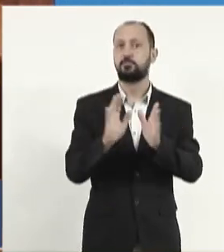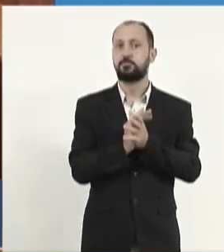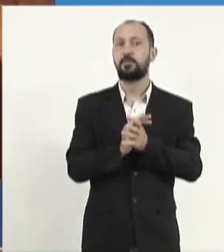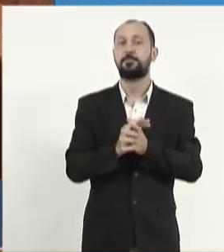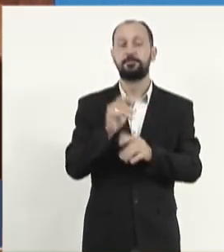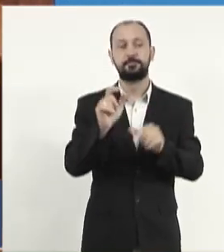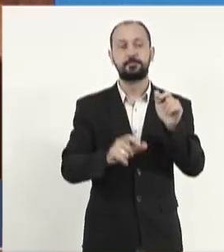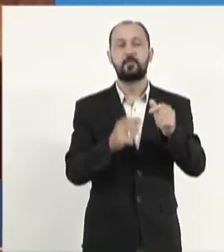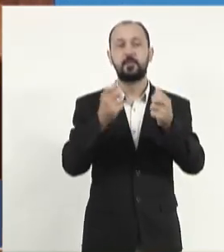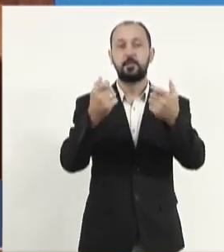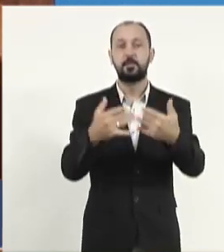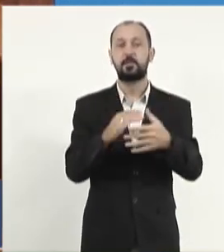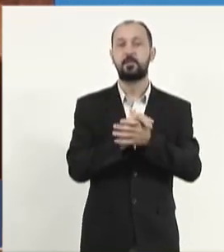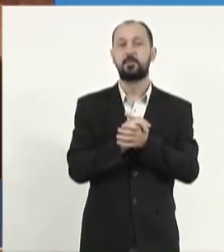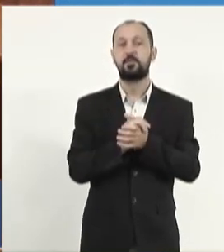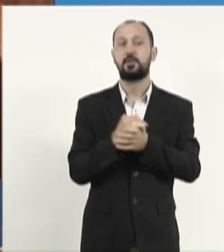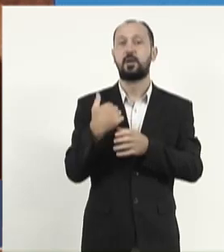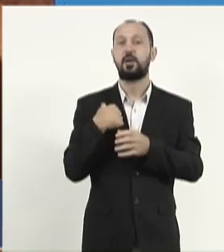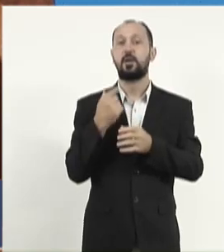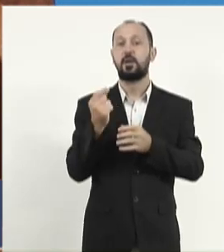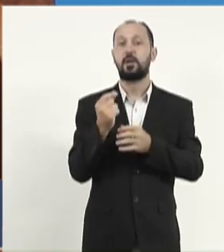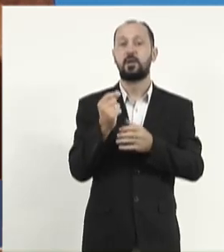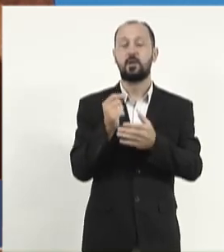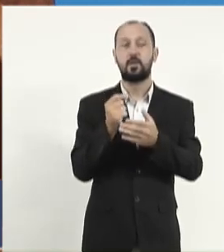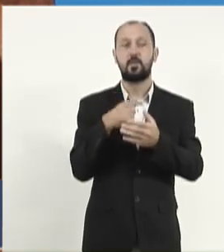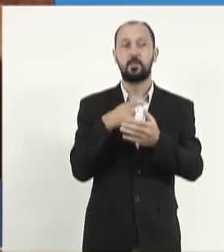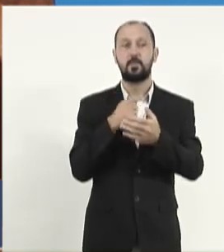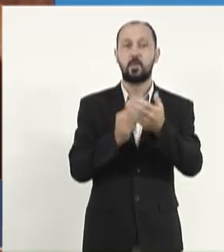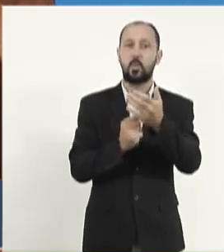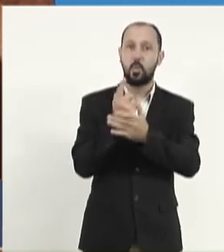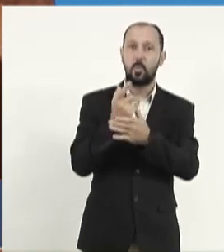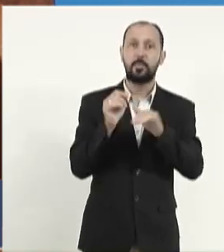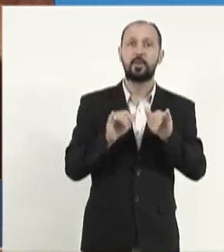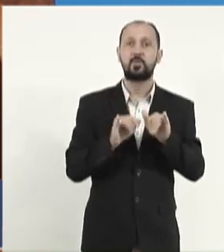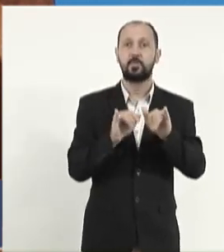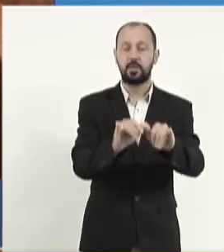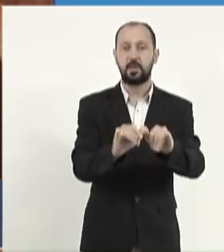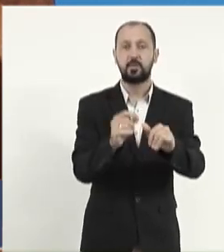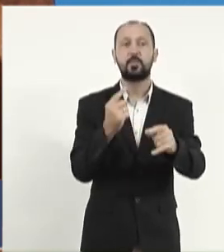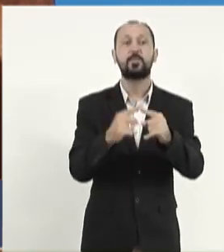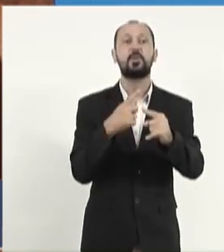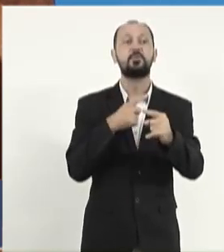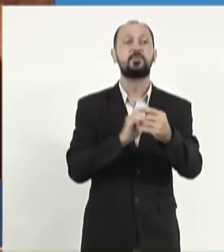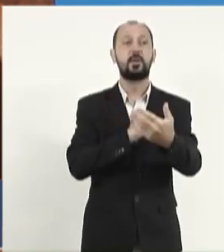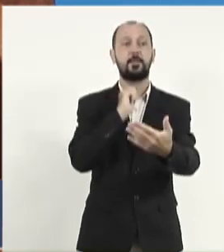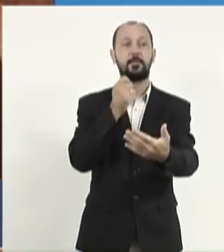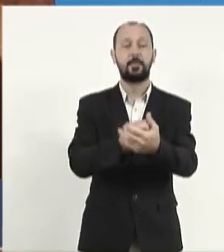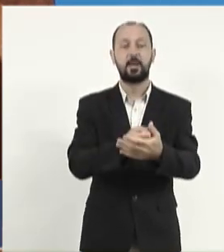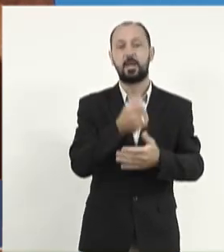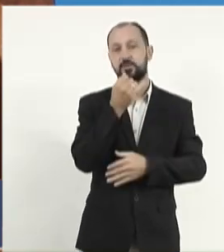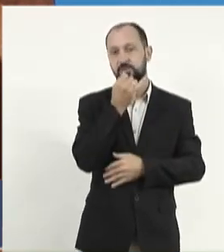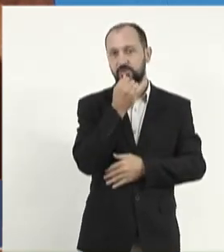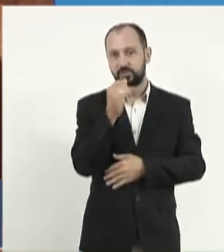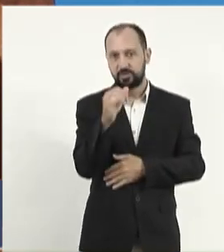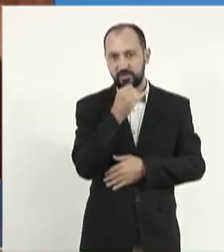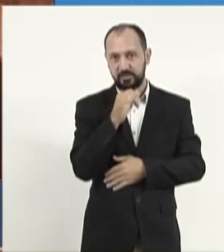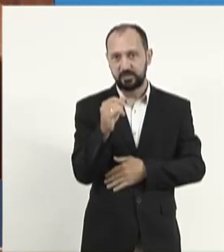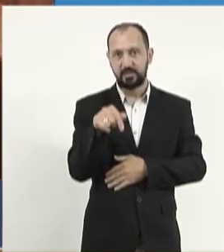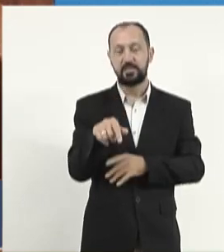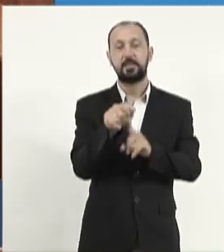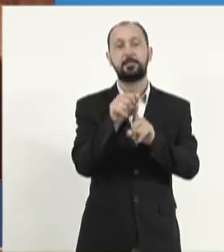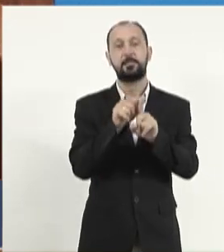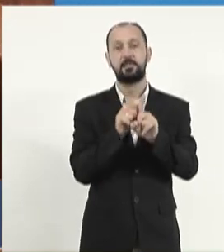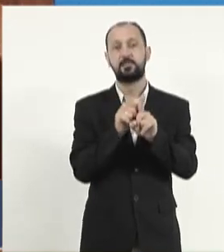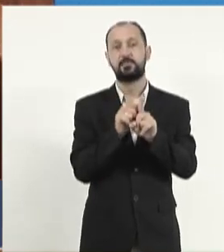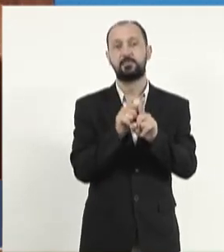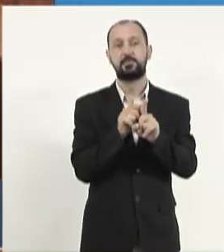as pessoas dizendo: eu diminuí a minha compra no mercado porque eu tive que pagar a conta de luz esse